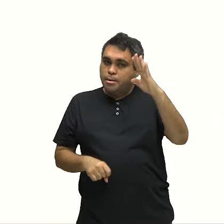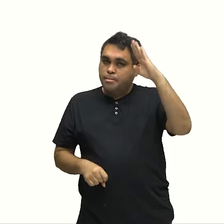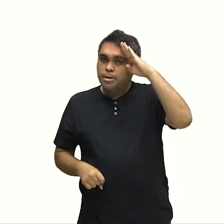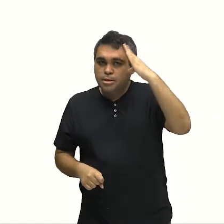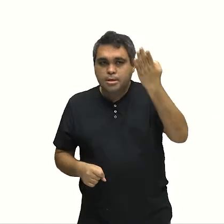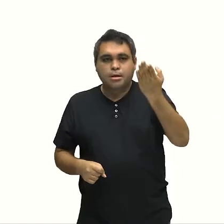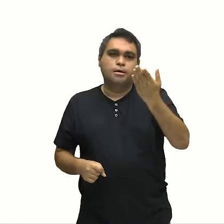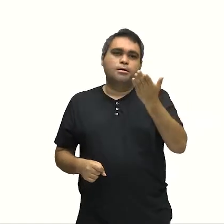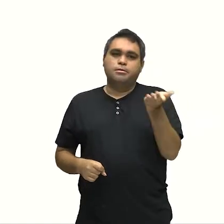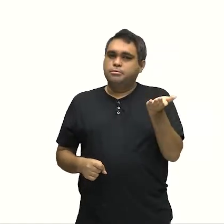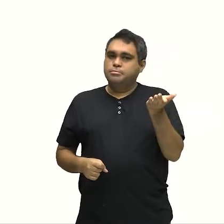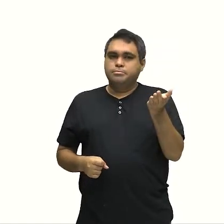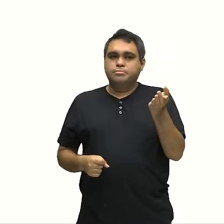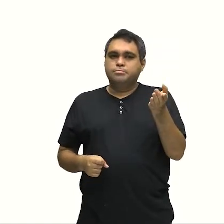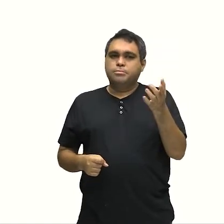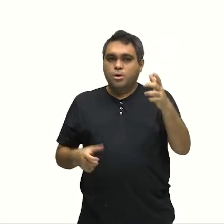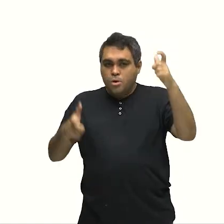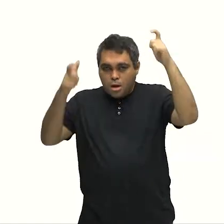cima,